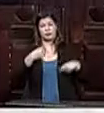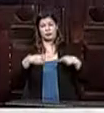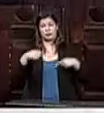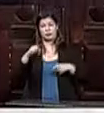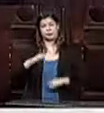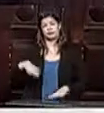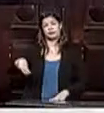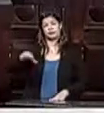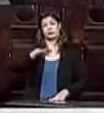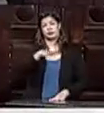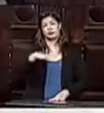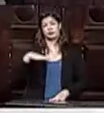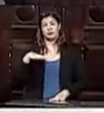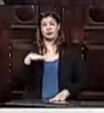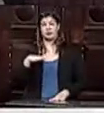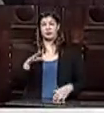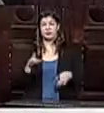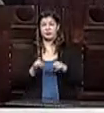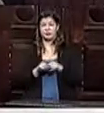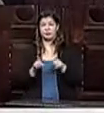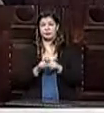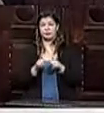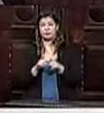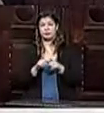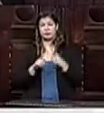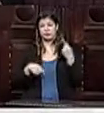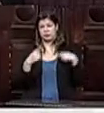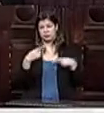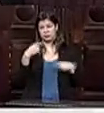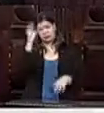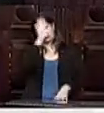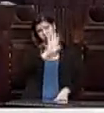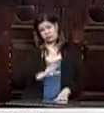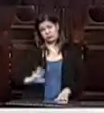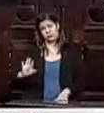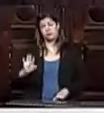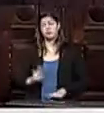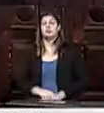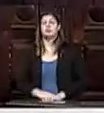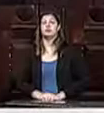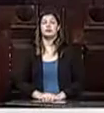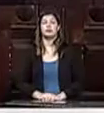local e a política nacional.